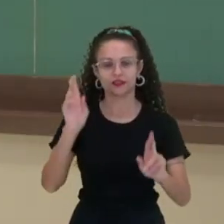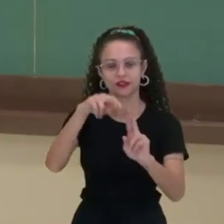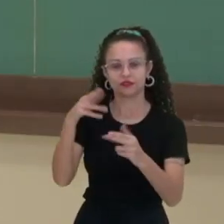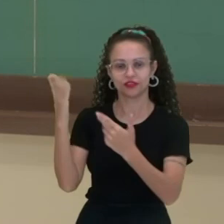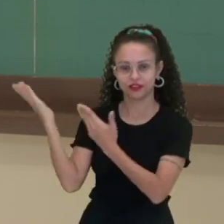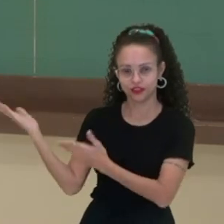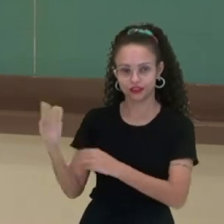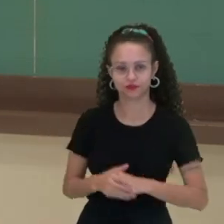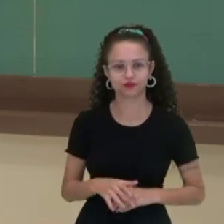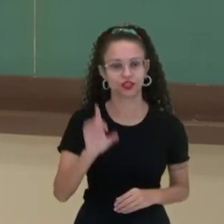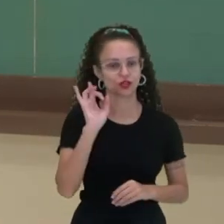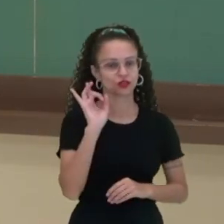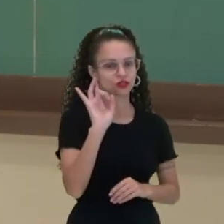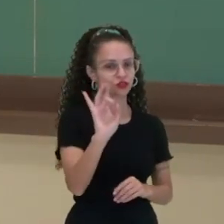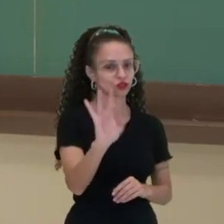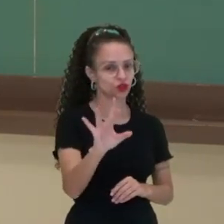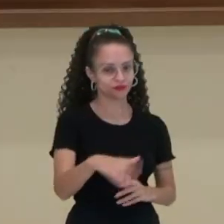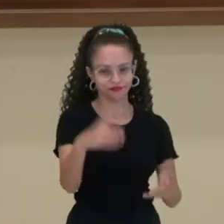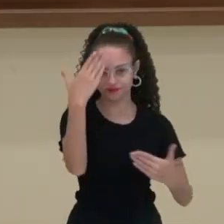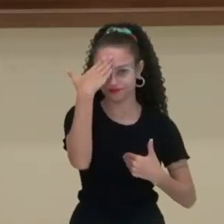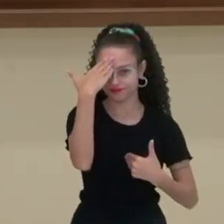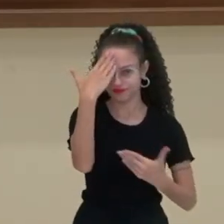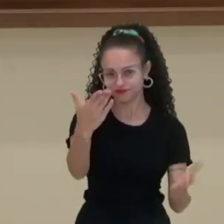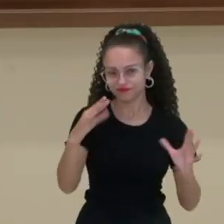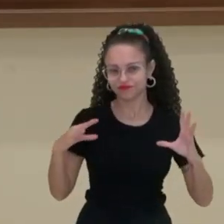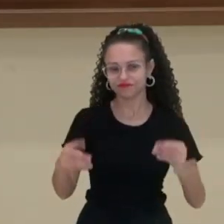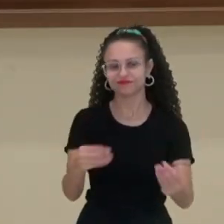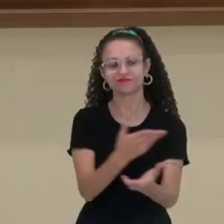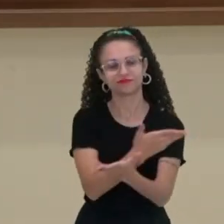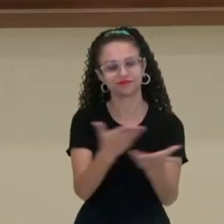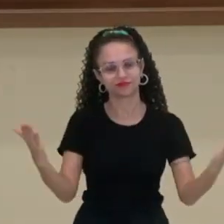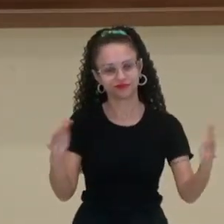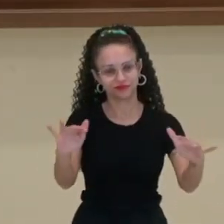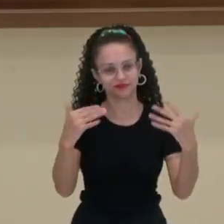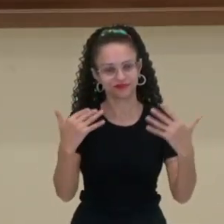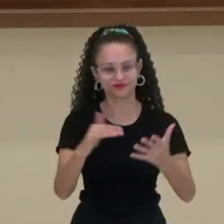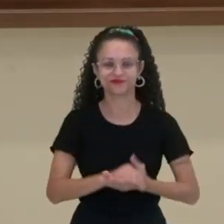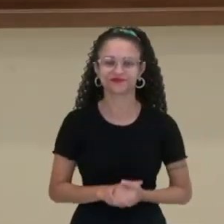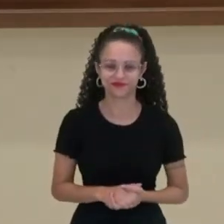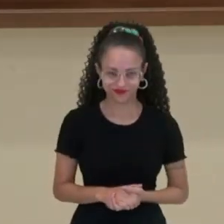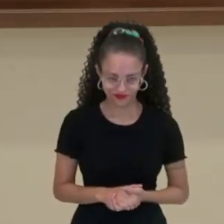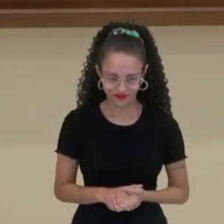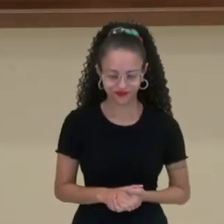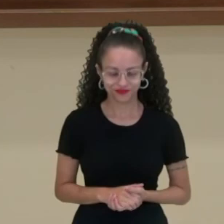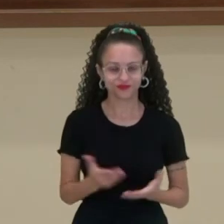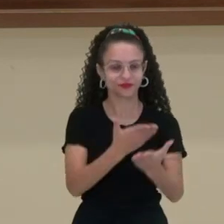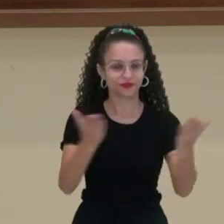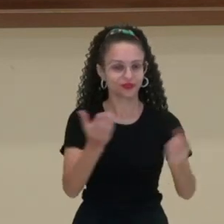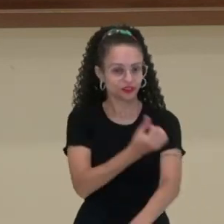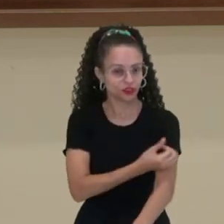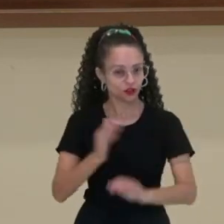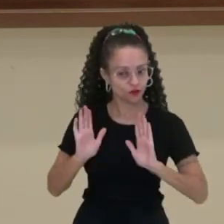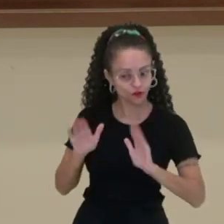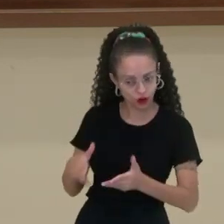referências, só agradecer a todos vocês que estão junto conosco nessa. Galera, sexto ano,